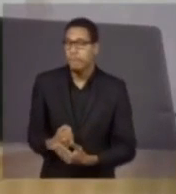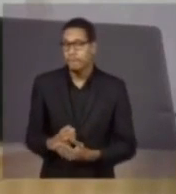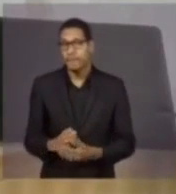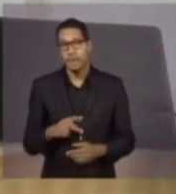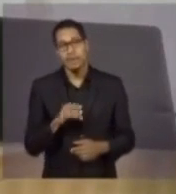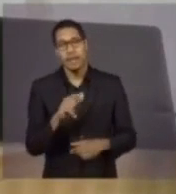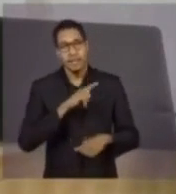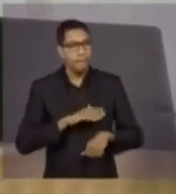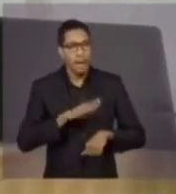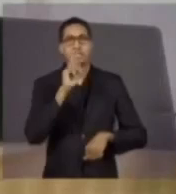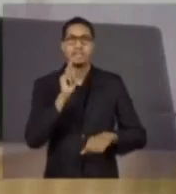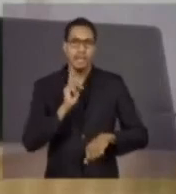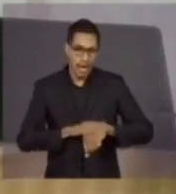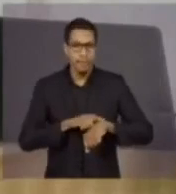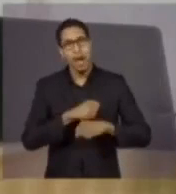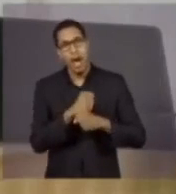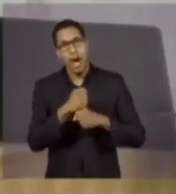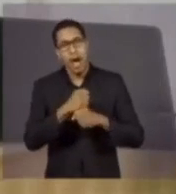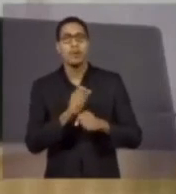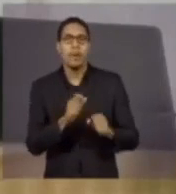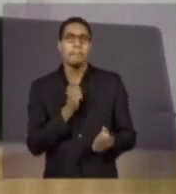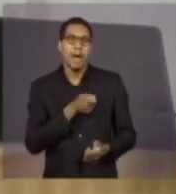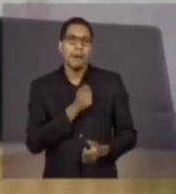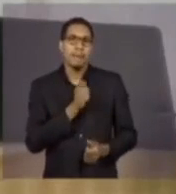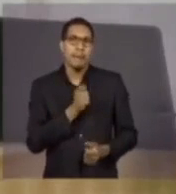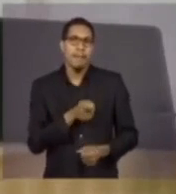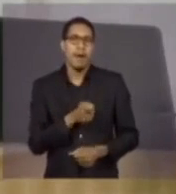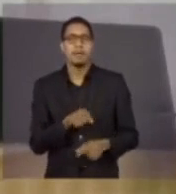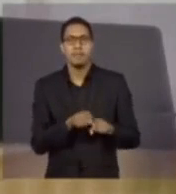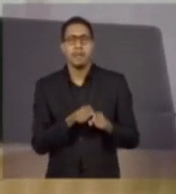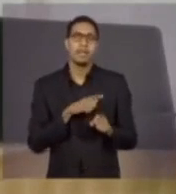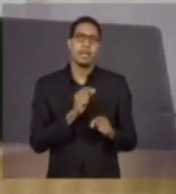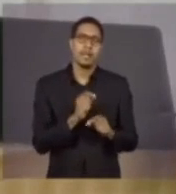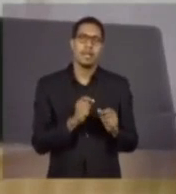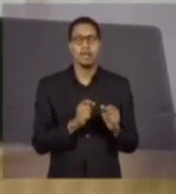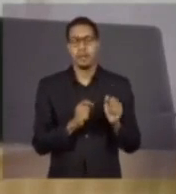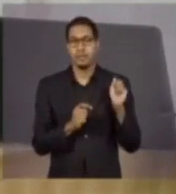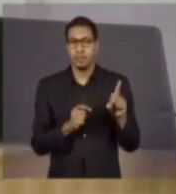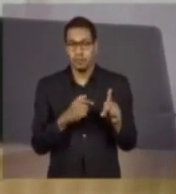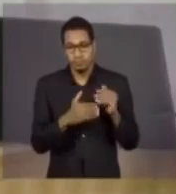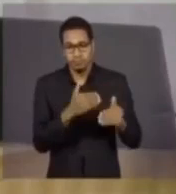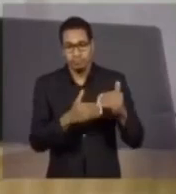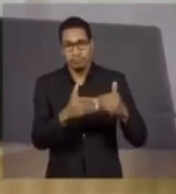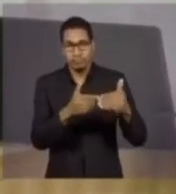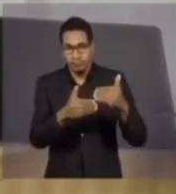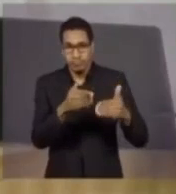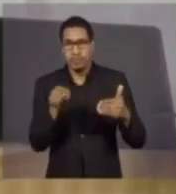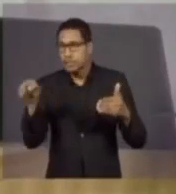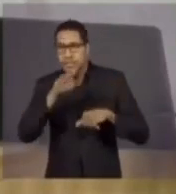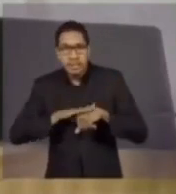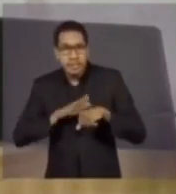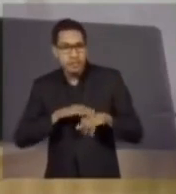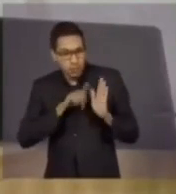aumentar o tempo de contribuição aqui dentro de todos os servidores né E vai criar gente permite